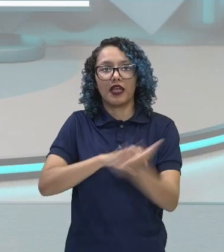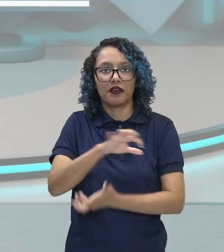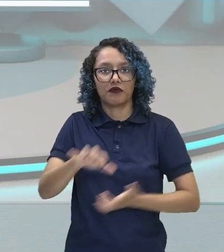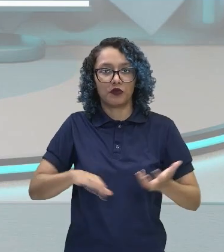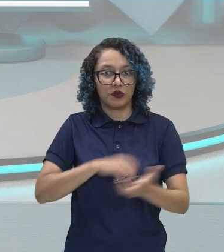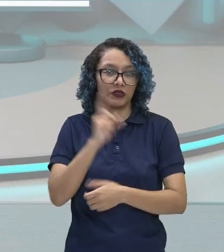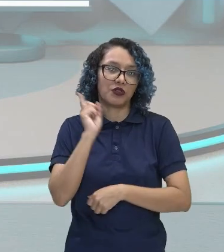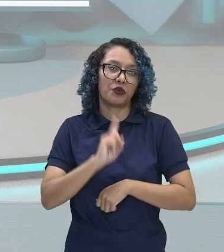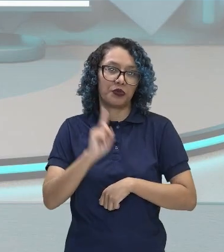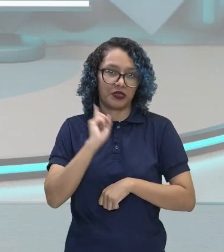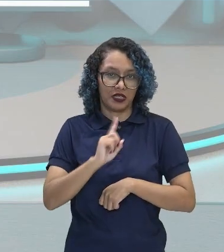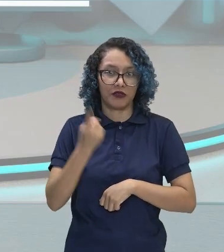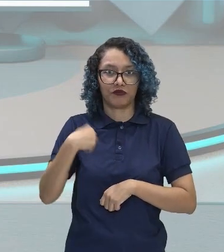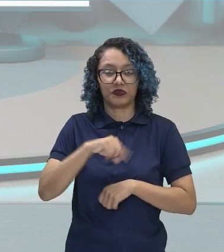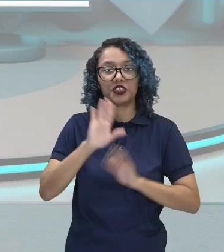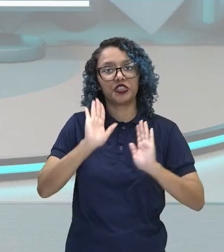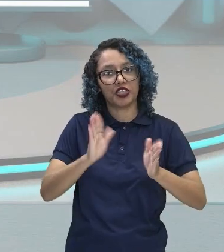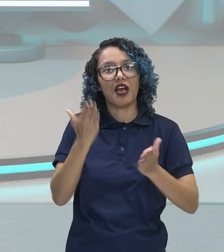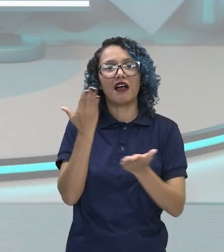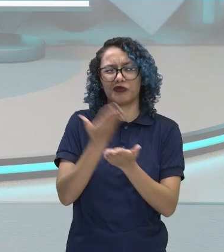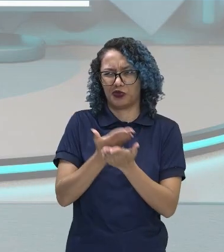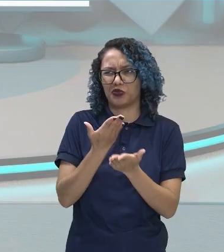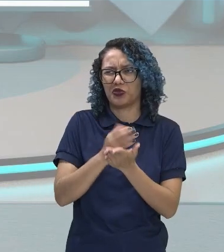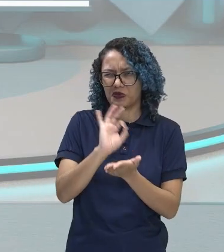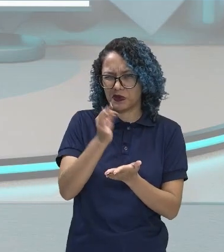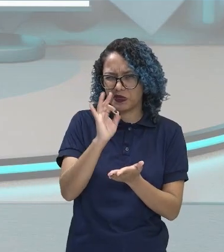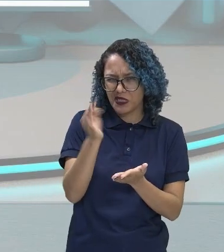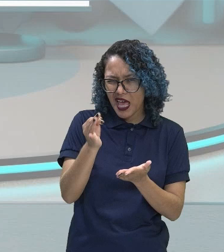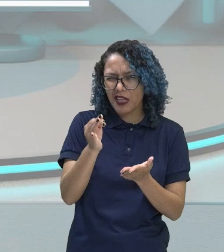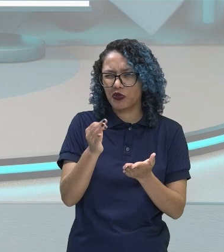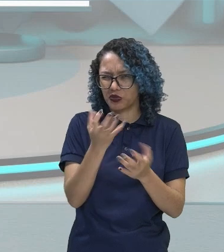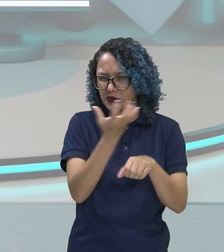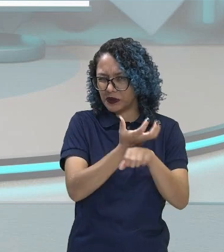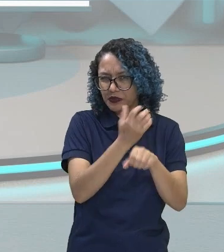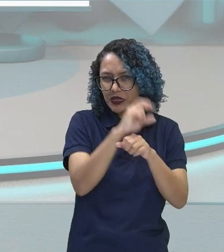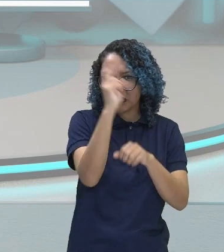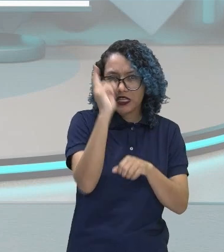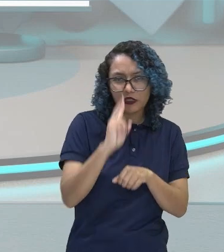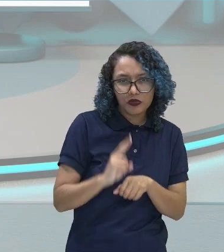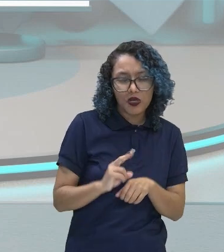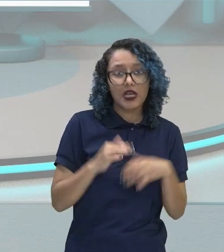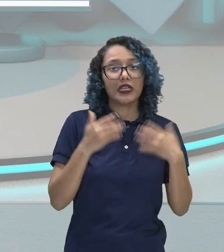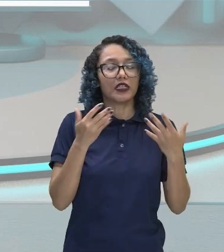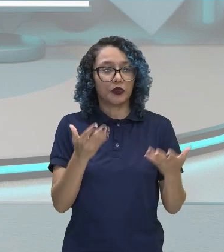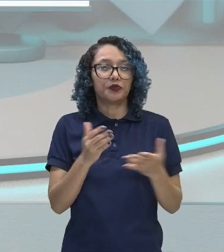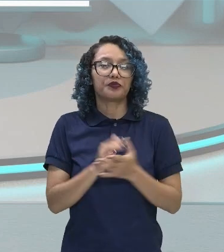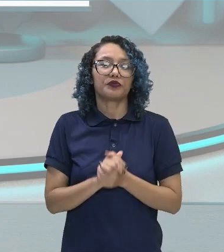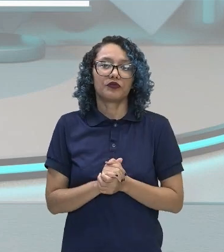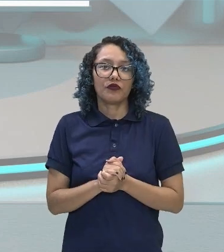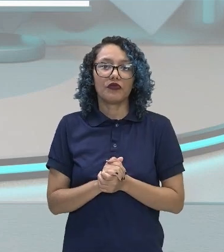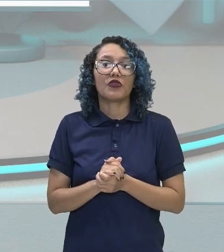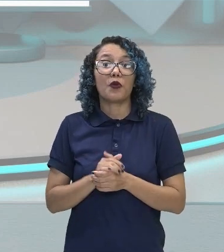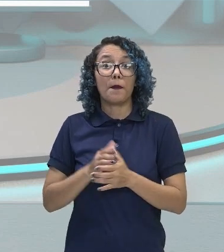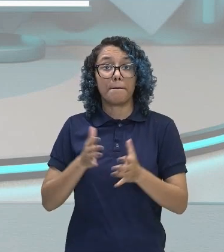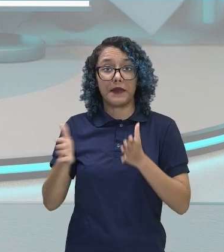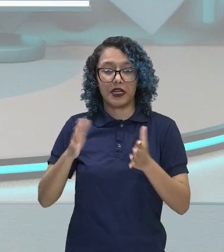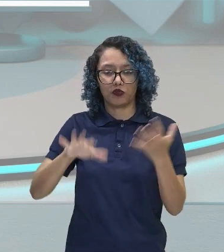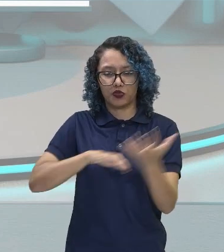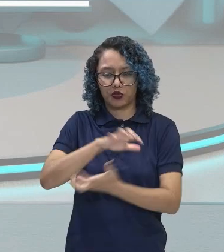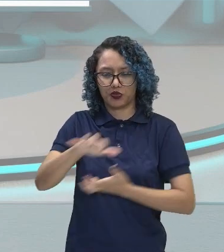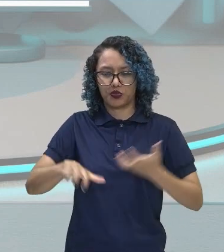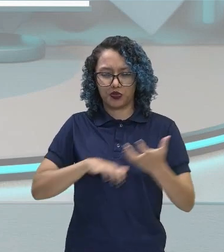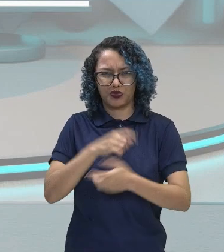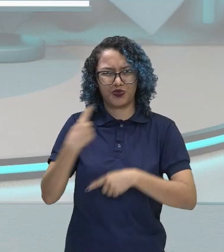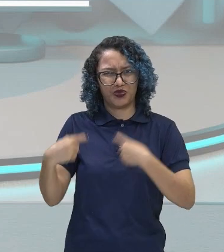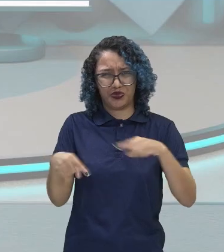nós já estudamos lá em História, não é? Então, a Inconfidência Mineira é um período de muita agitação